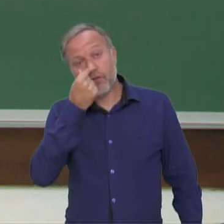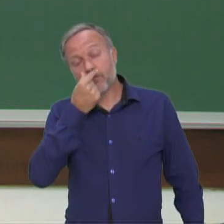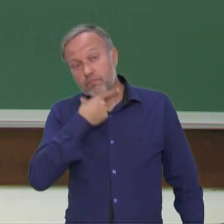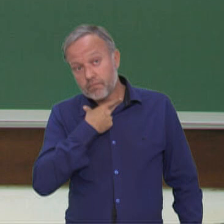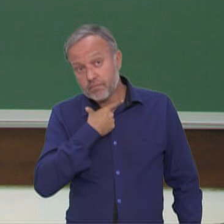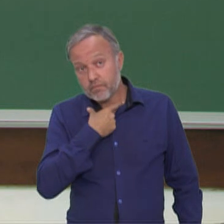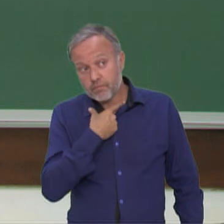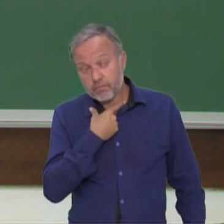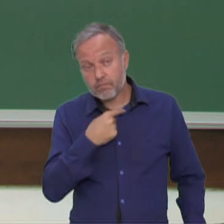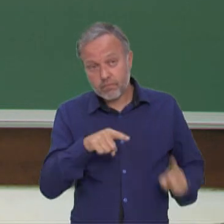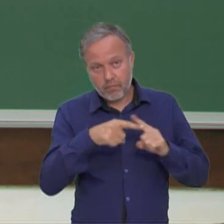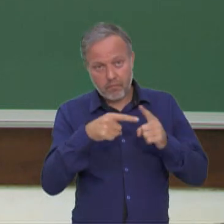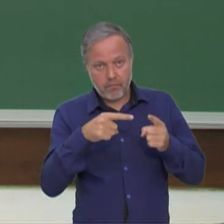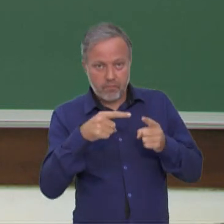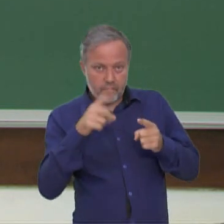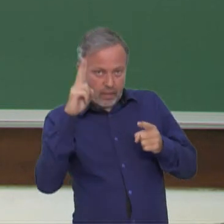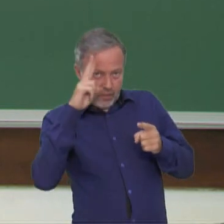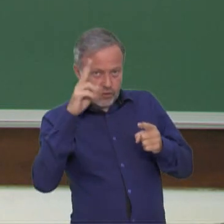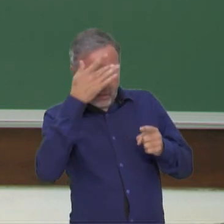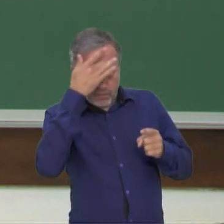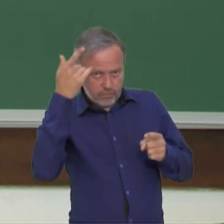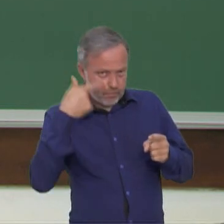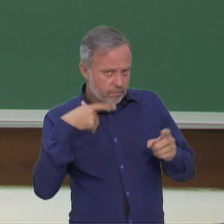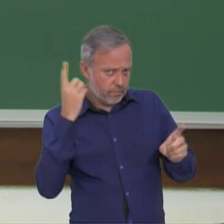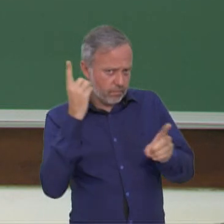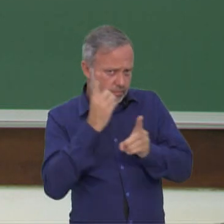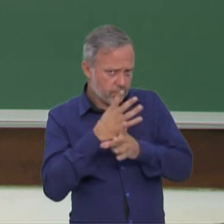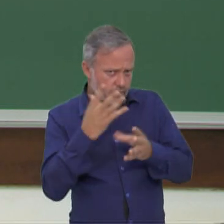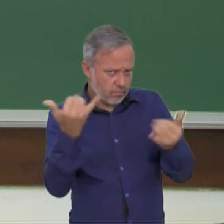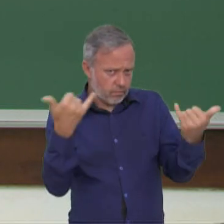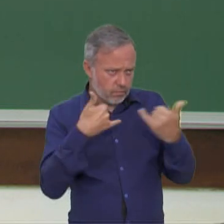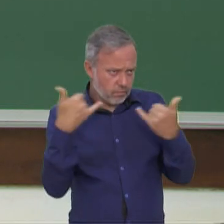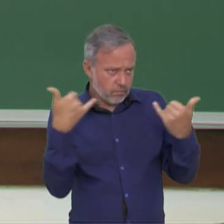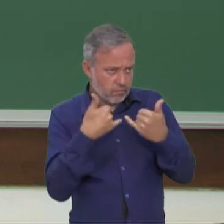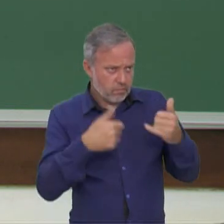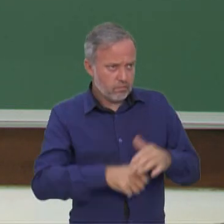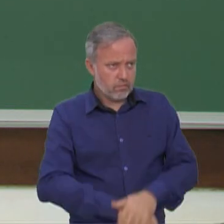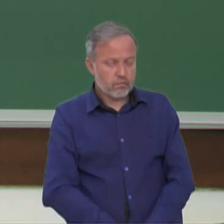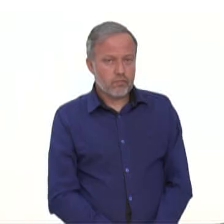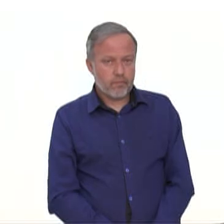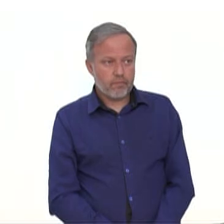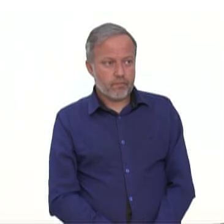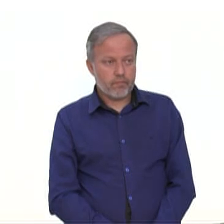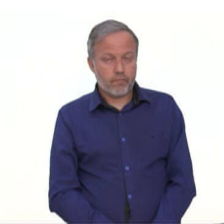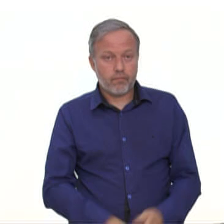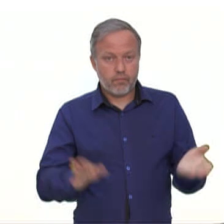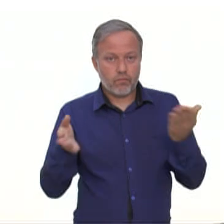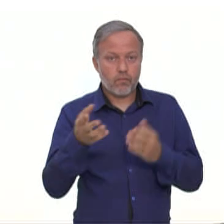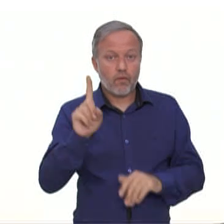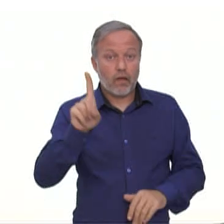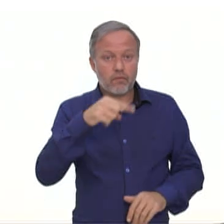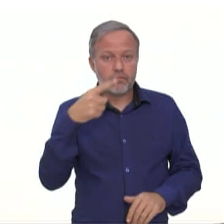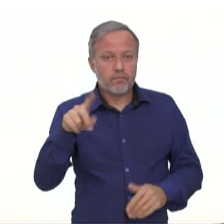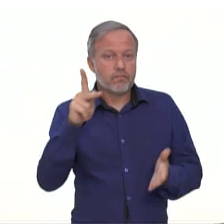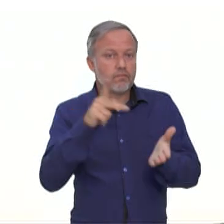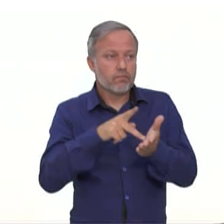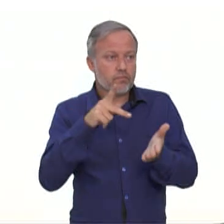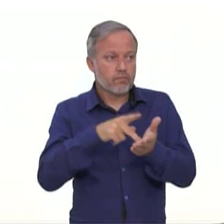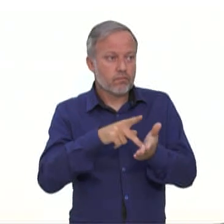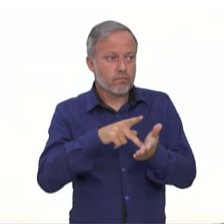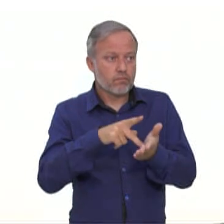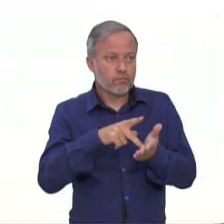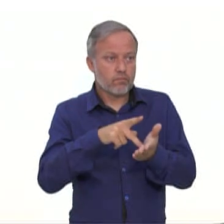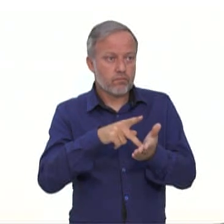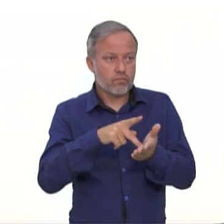pela biografia, a gente vai descobrindo aí várias informações. Assinalem o que vocês acharem que é verdadeiro quanto